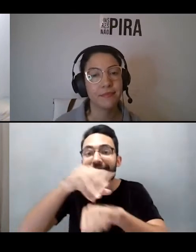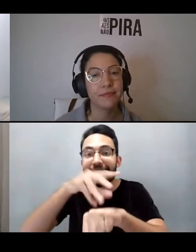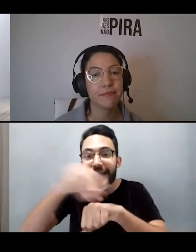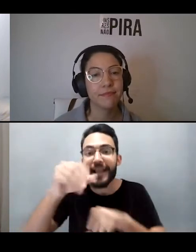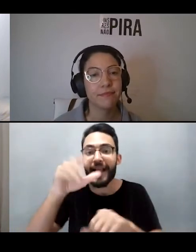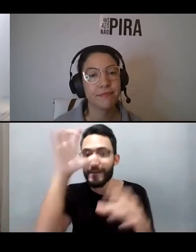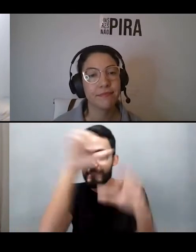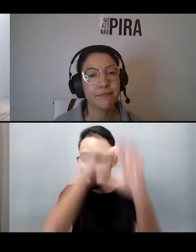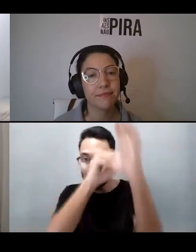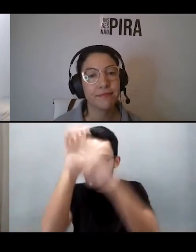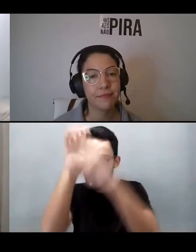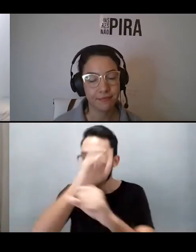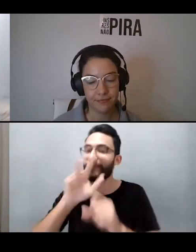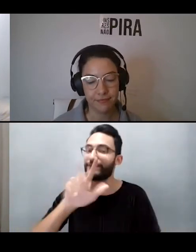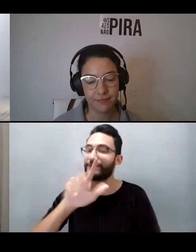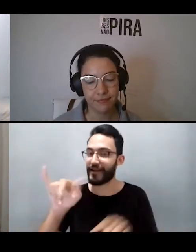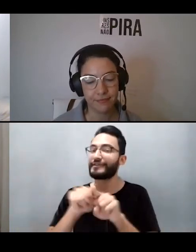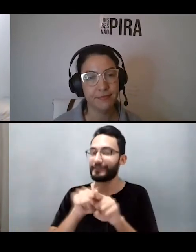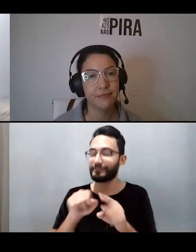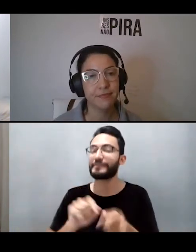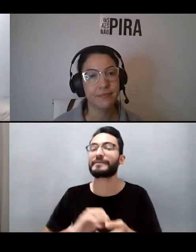aprendizados.